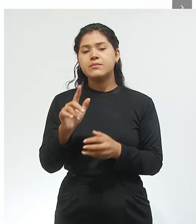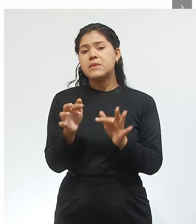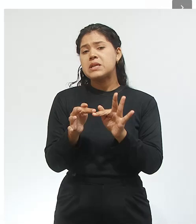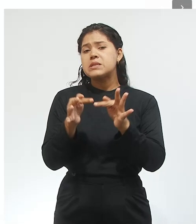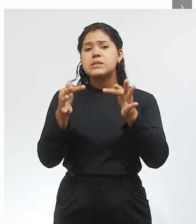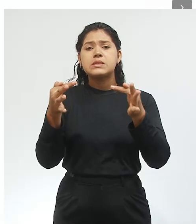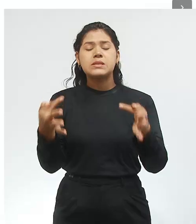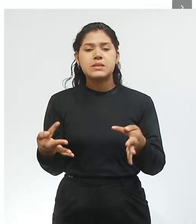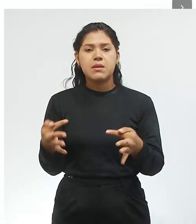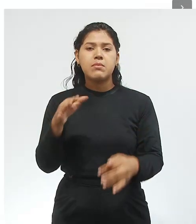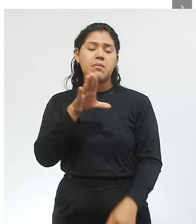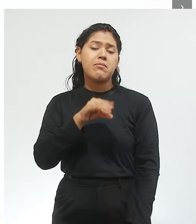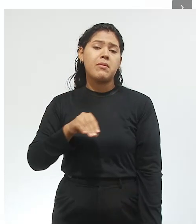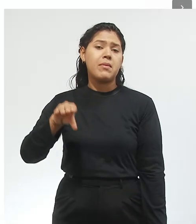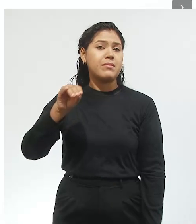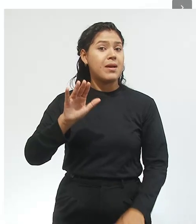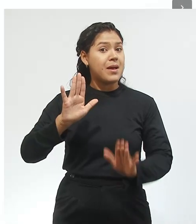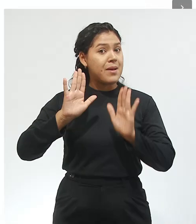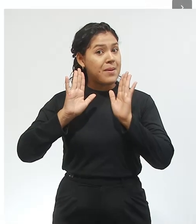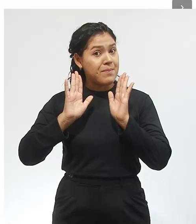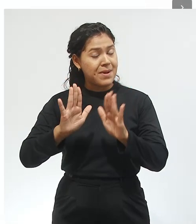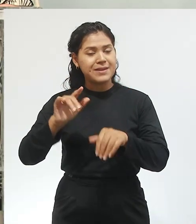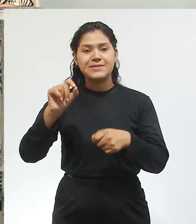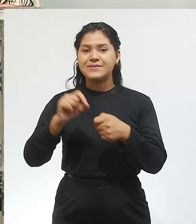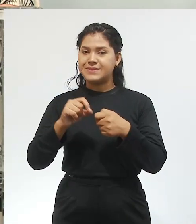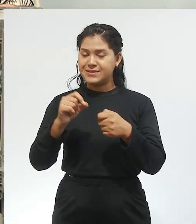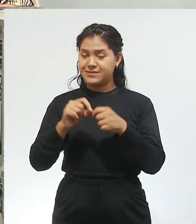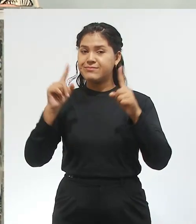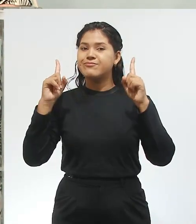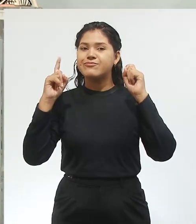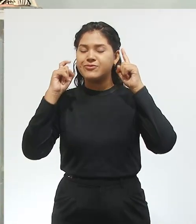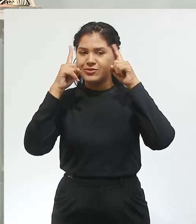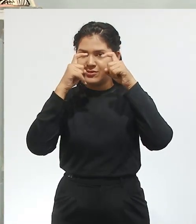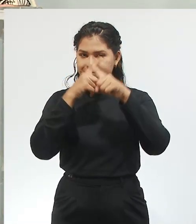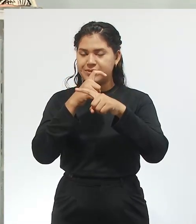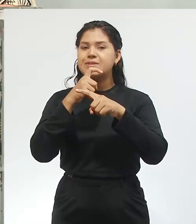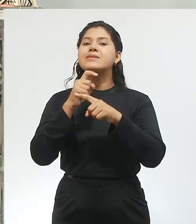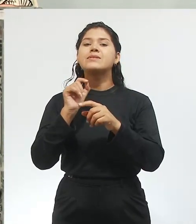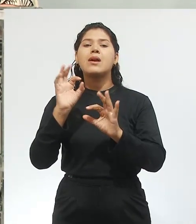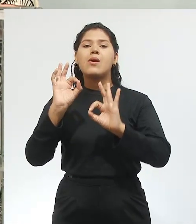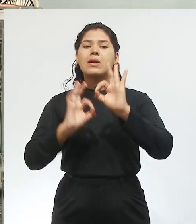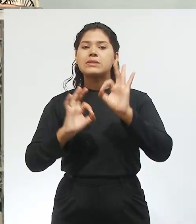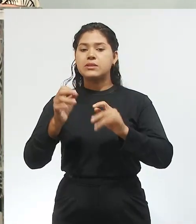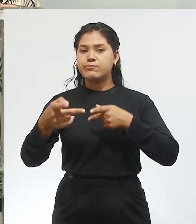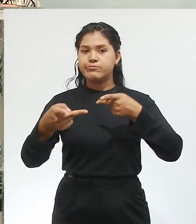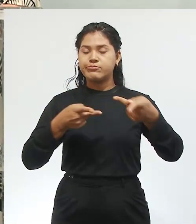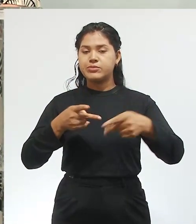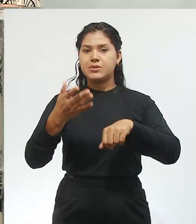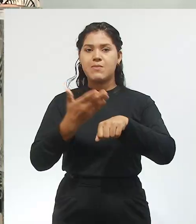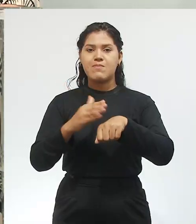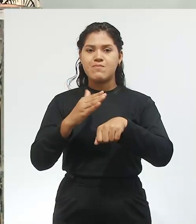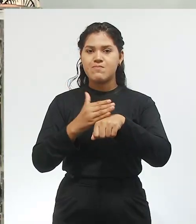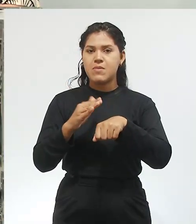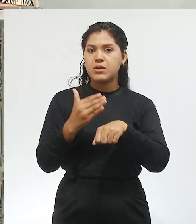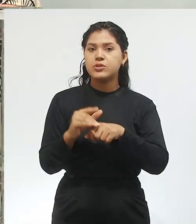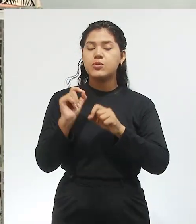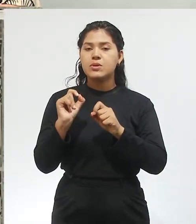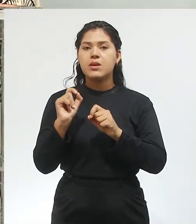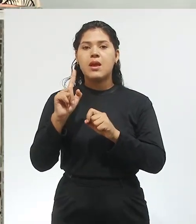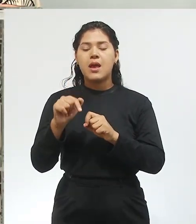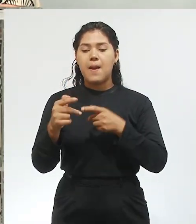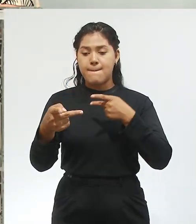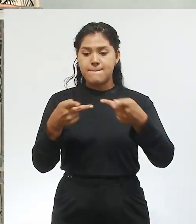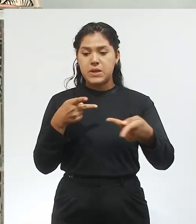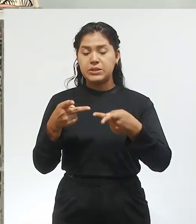É simples de falar, não é simples de fazer, definir todo esse plano de ação, né? Esse plano de ação, ele é aquilo que vai fazer com